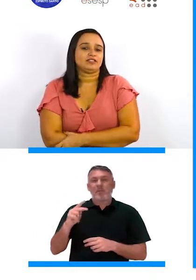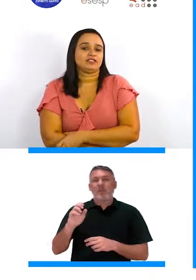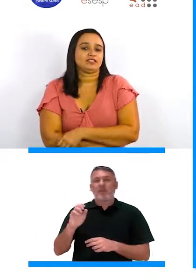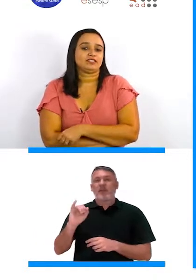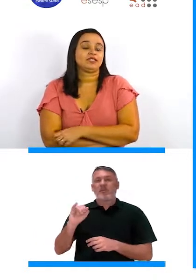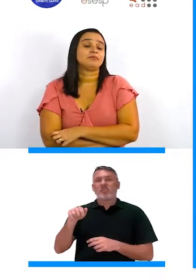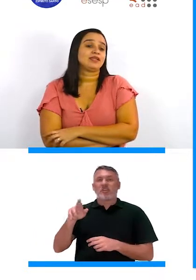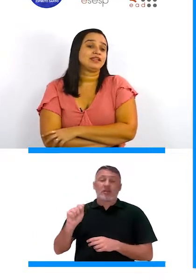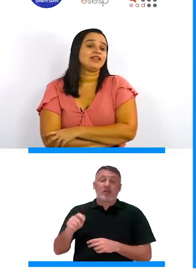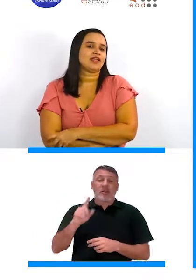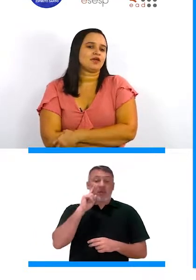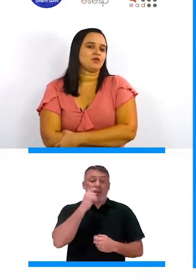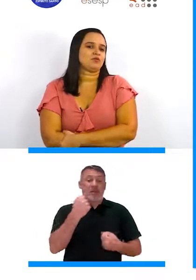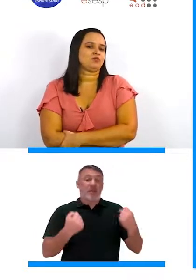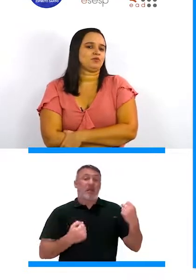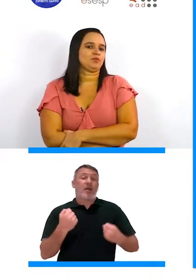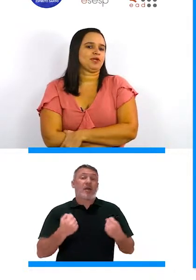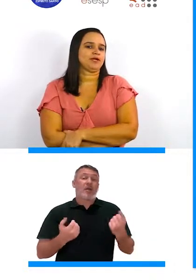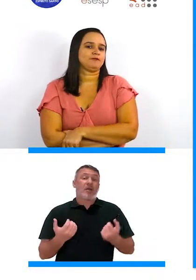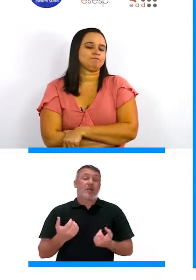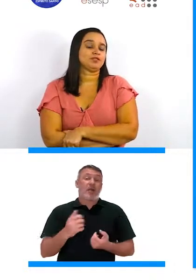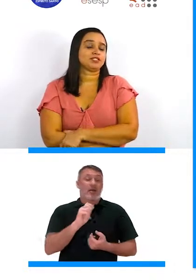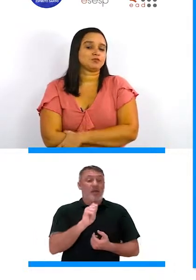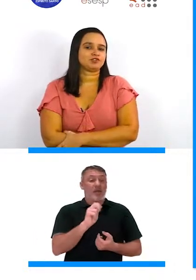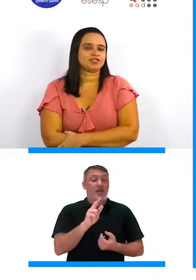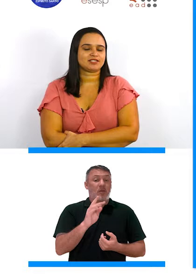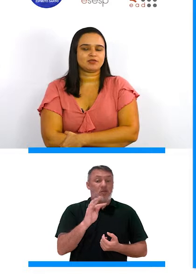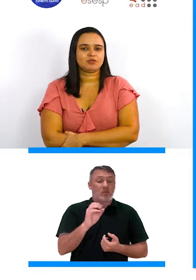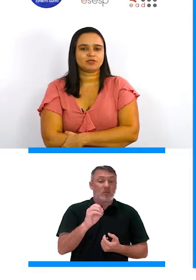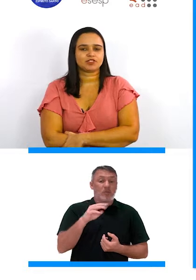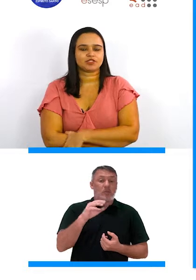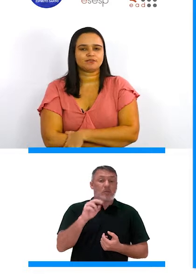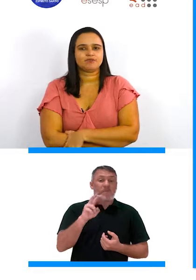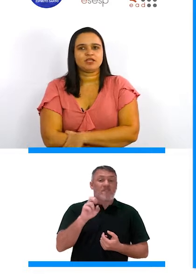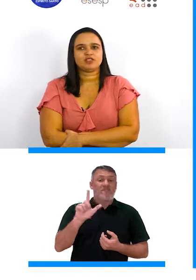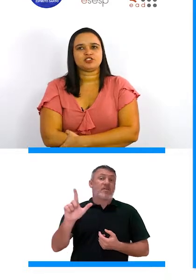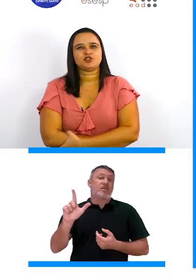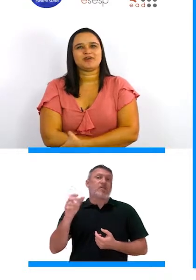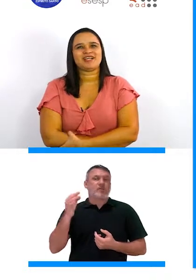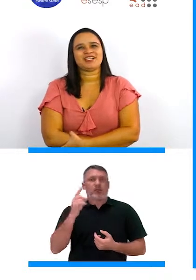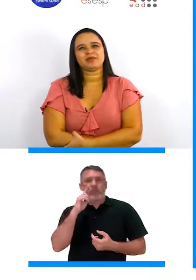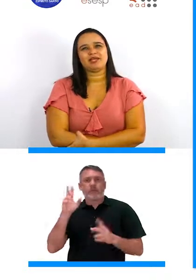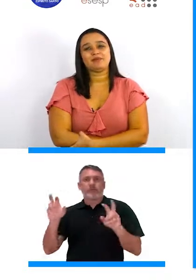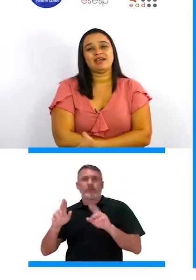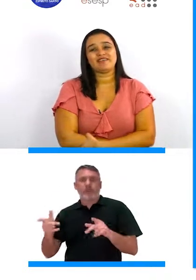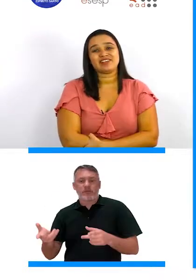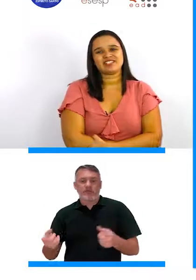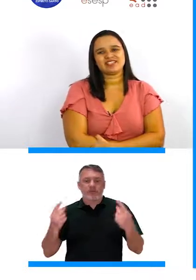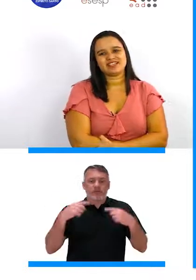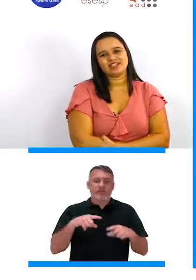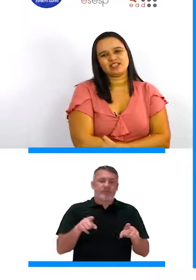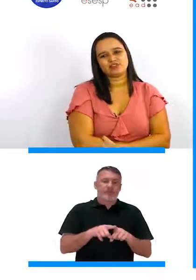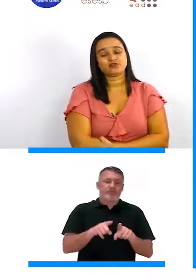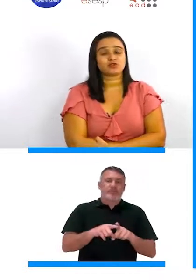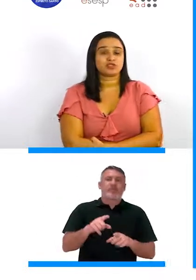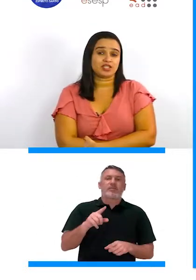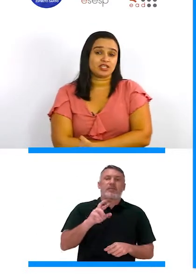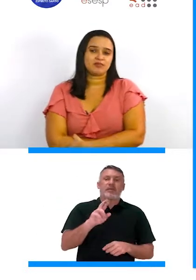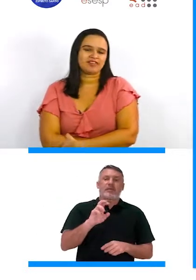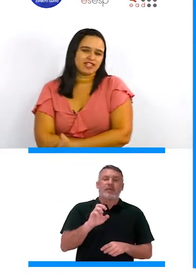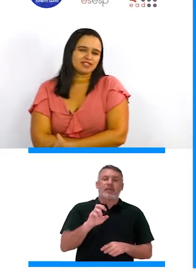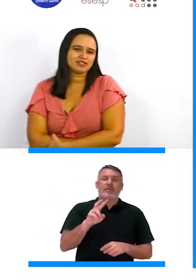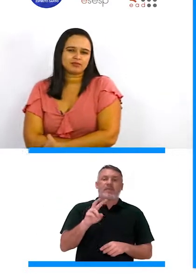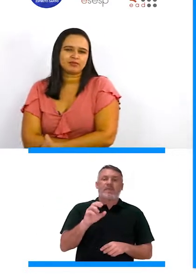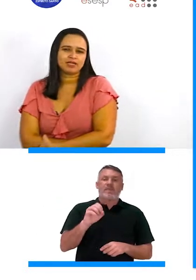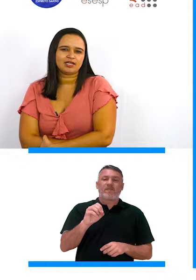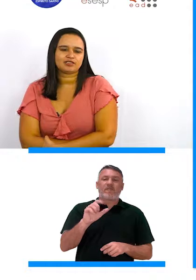automóvel também é um exemplo de variação linguística. Se a gente pegar também a palavra ser, né, de você, é